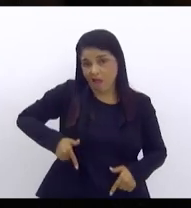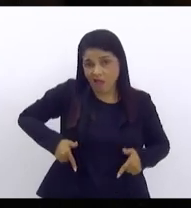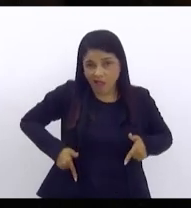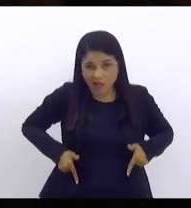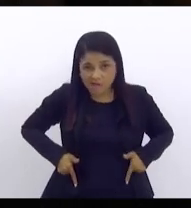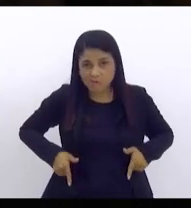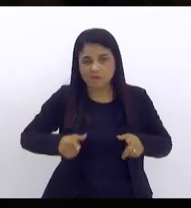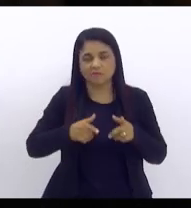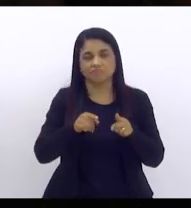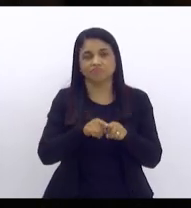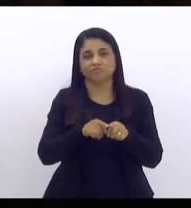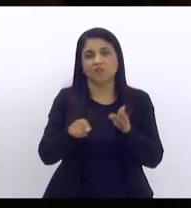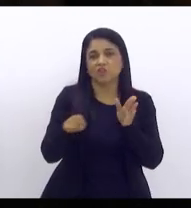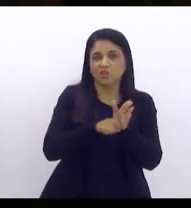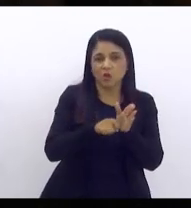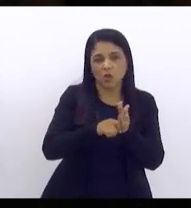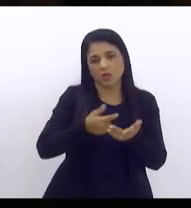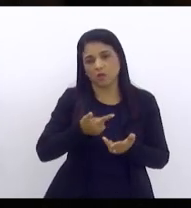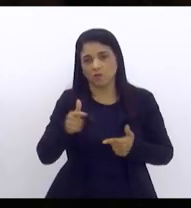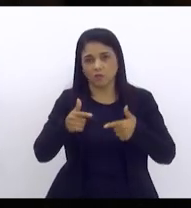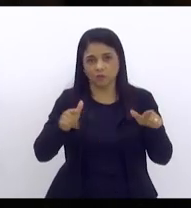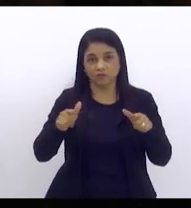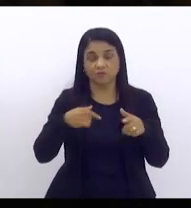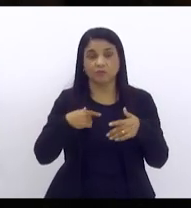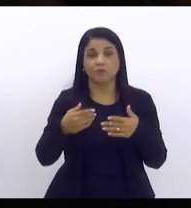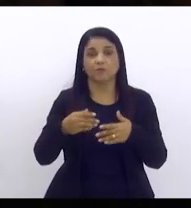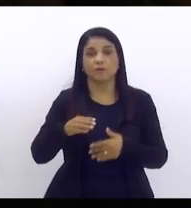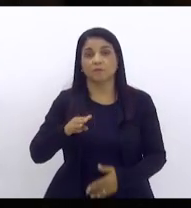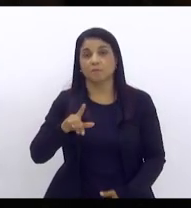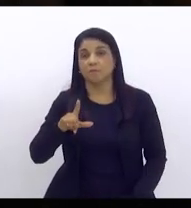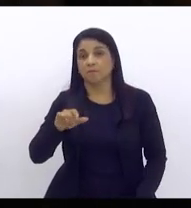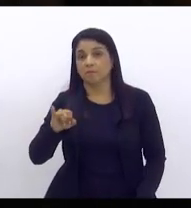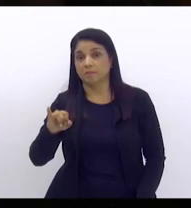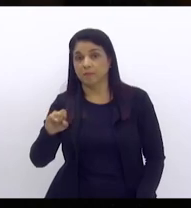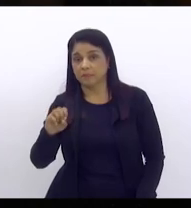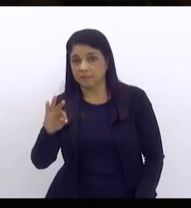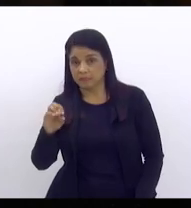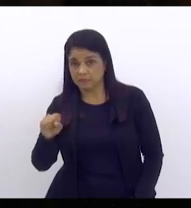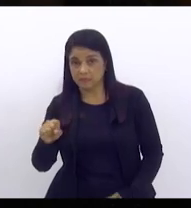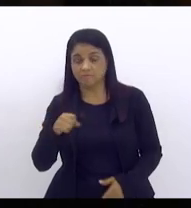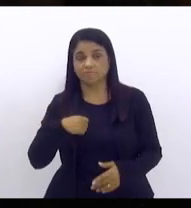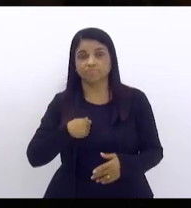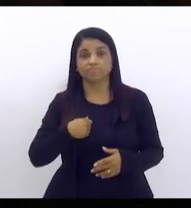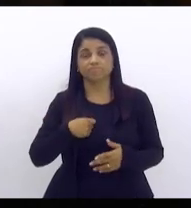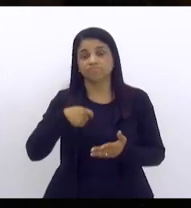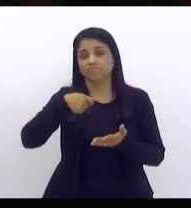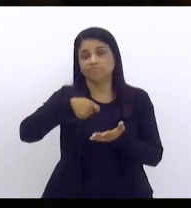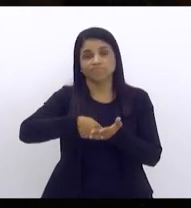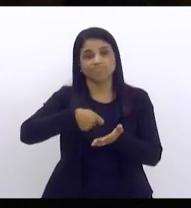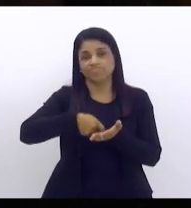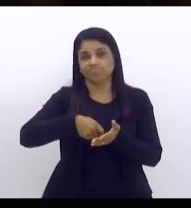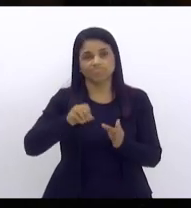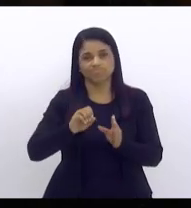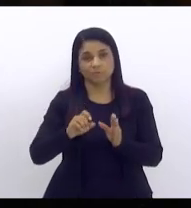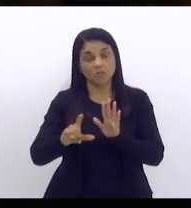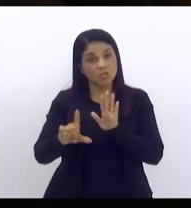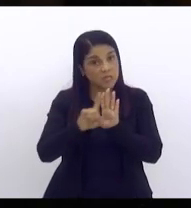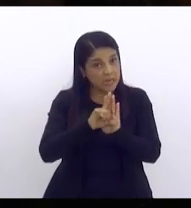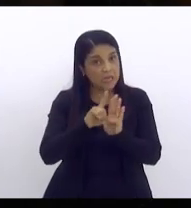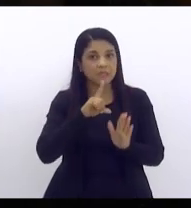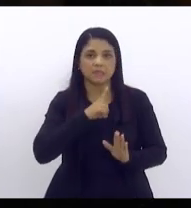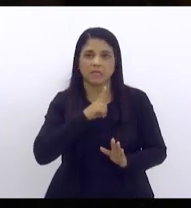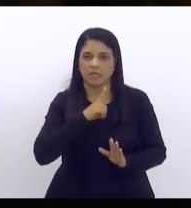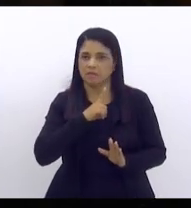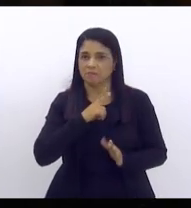distintas. Isto virou lei. E não foi cumprida. E não foi